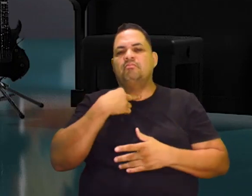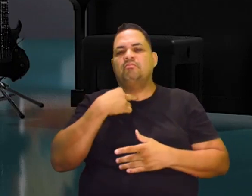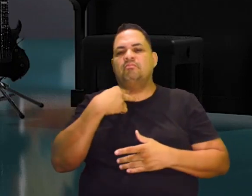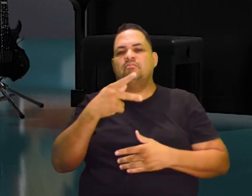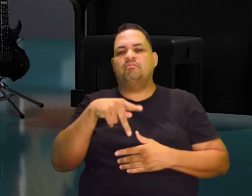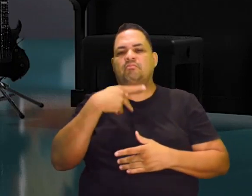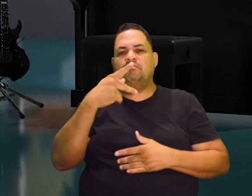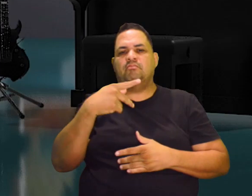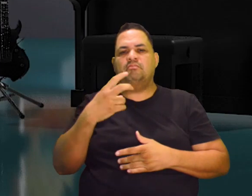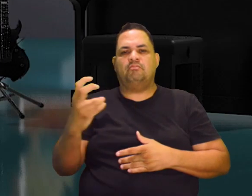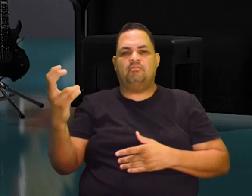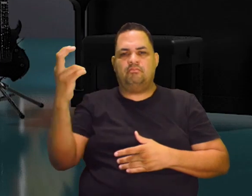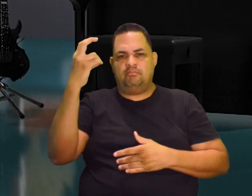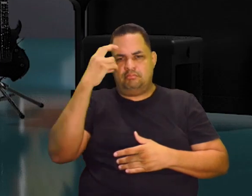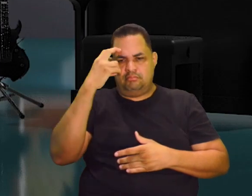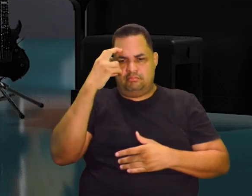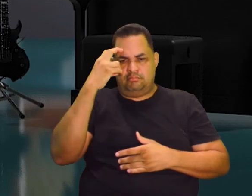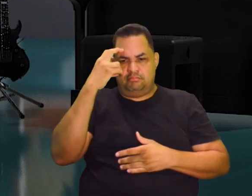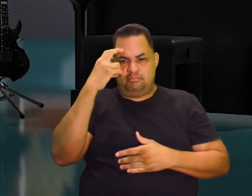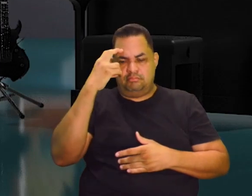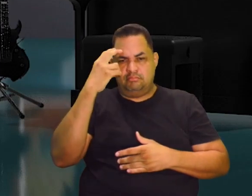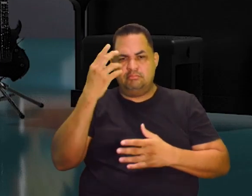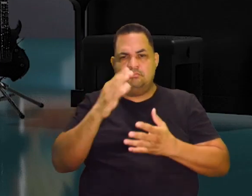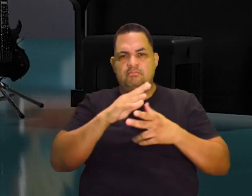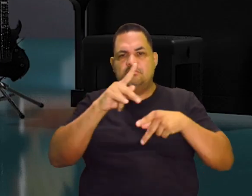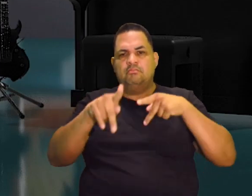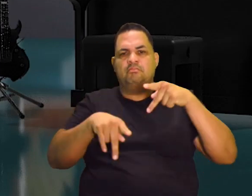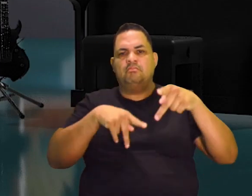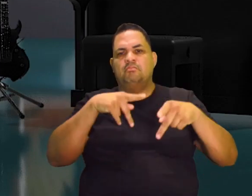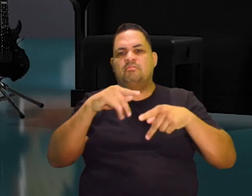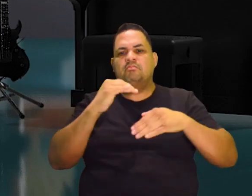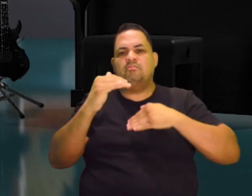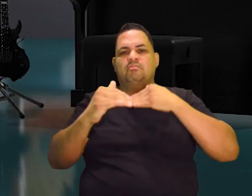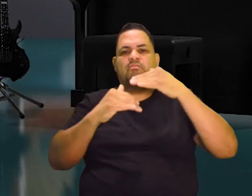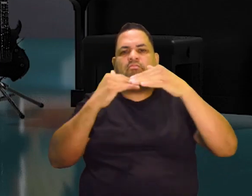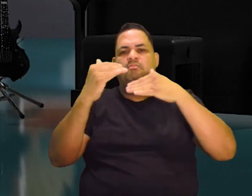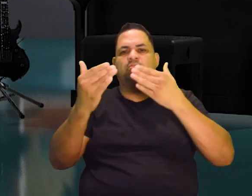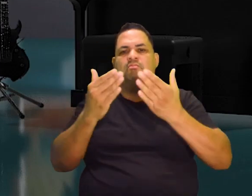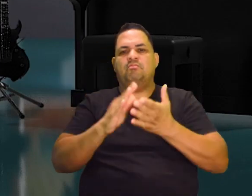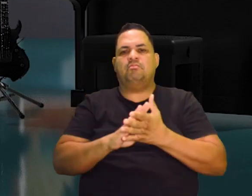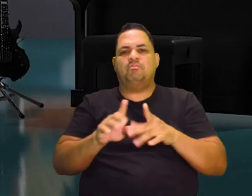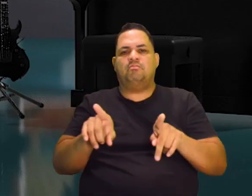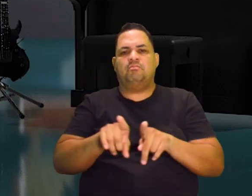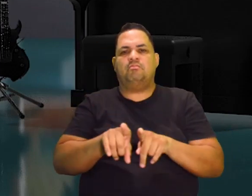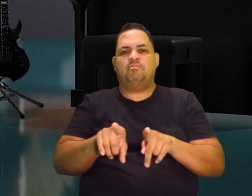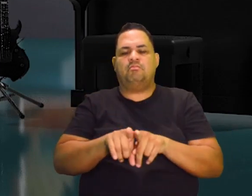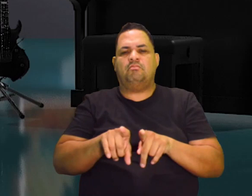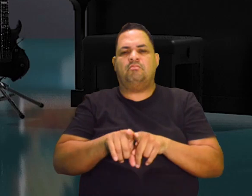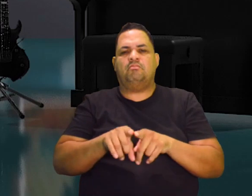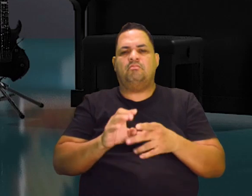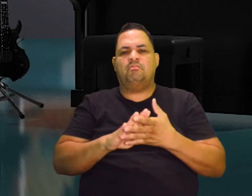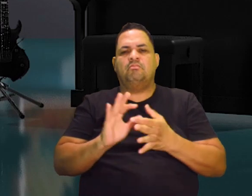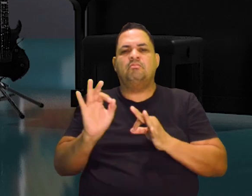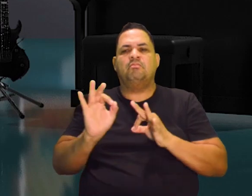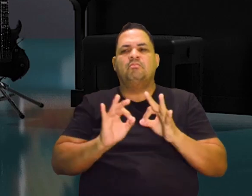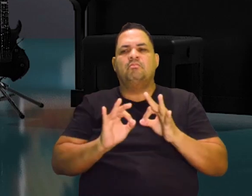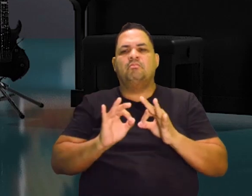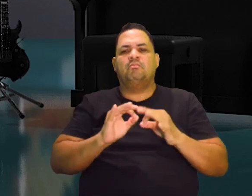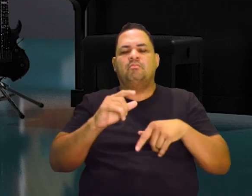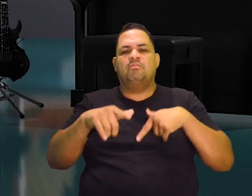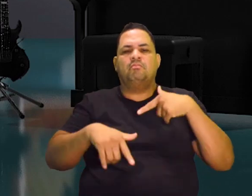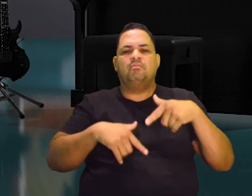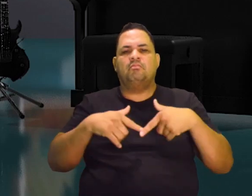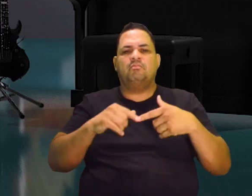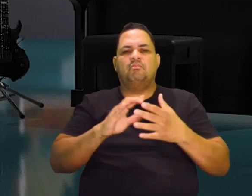dessa cultura, né? desses povos que desenvolveram aí também muitas criações, produções